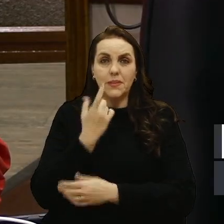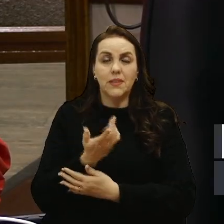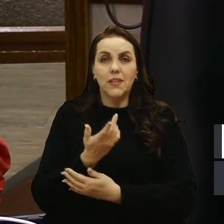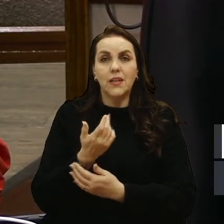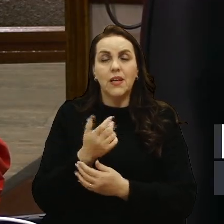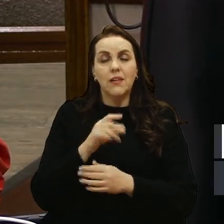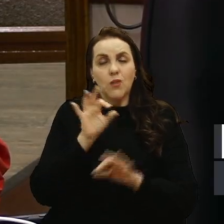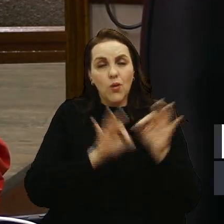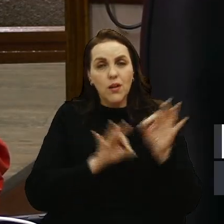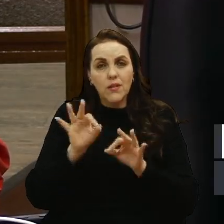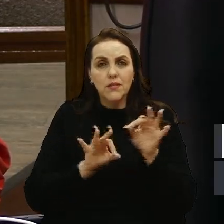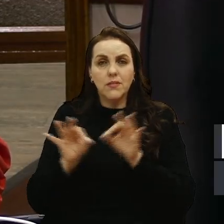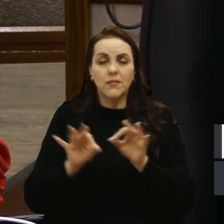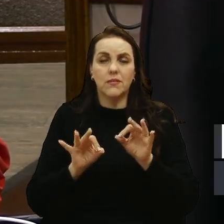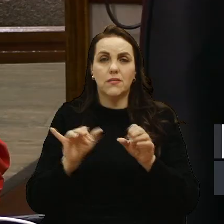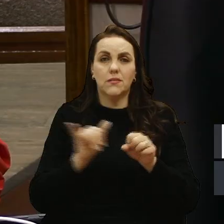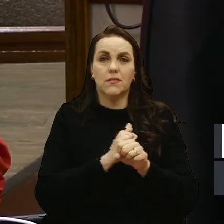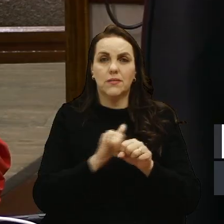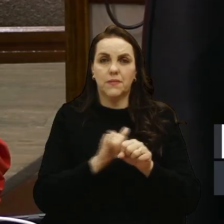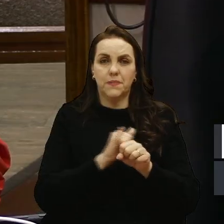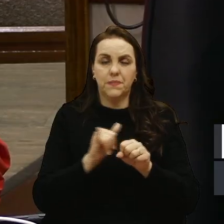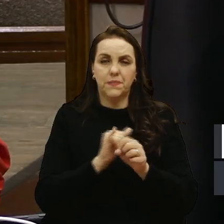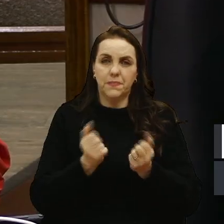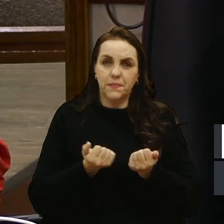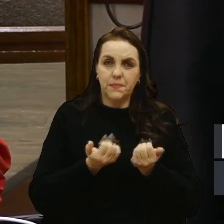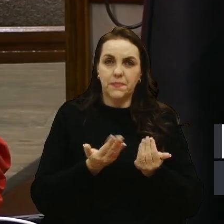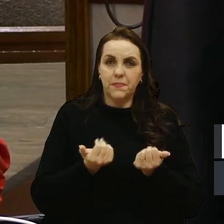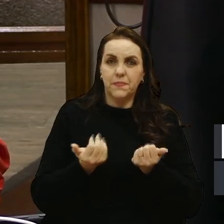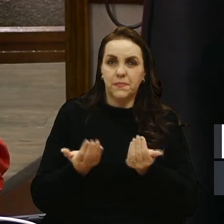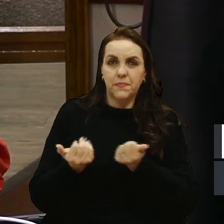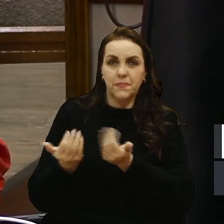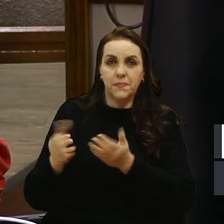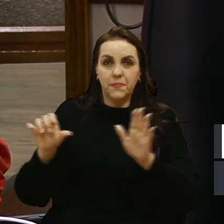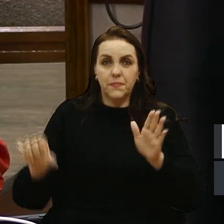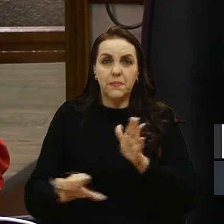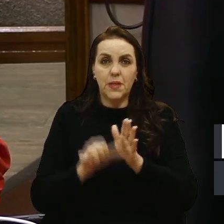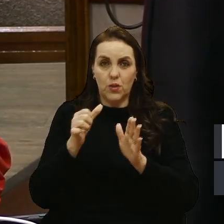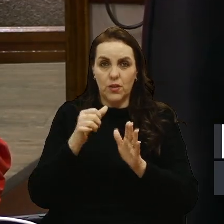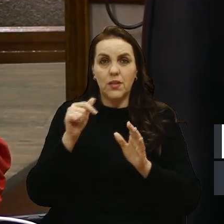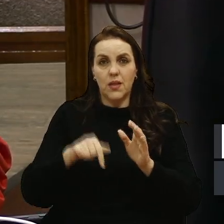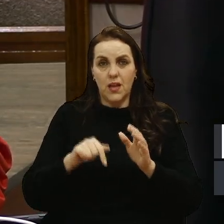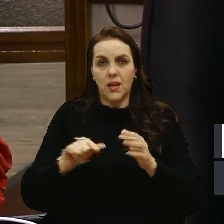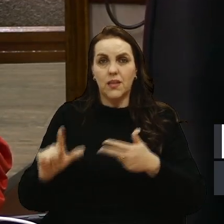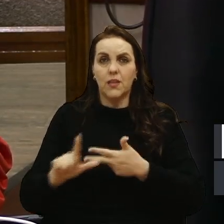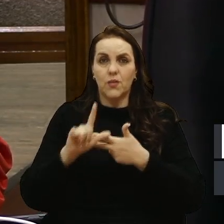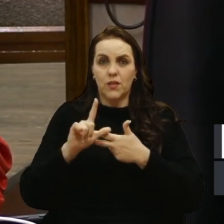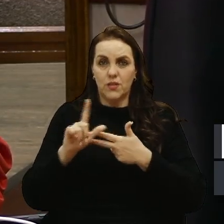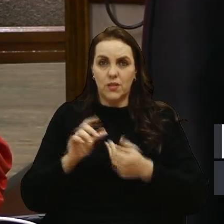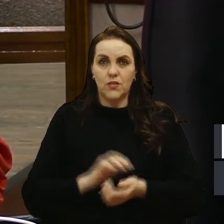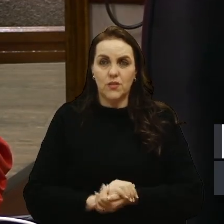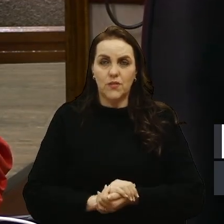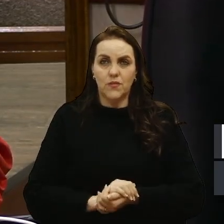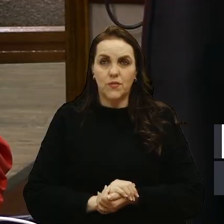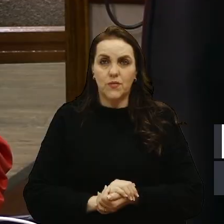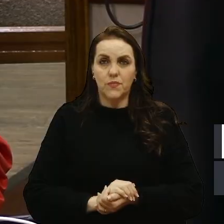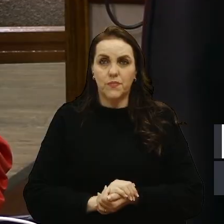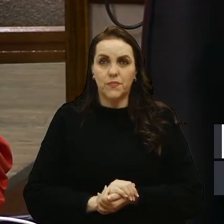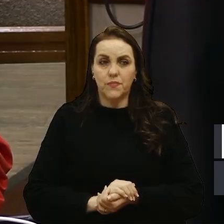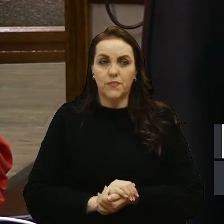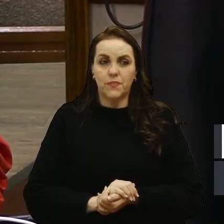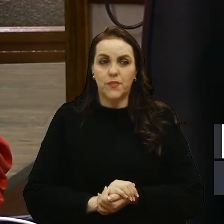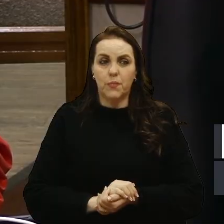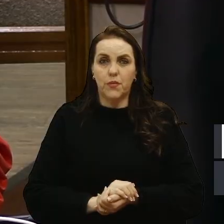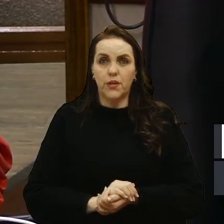planejamento estratégico de várias entregas de melhorias à nossa Casa Legislativa. E uma delas, que